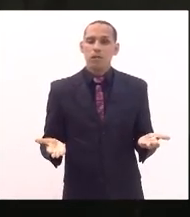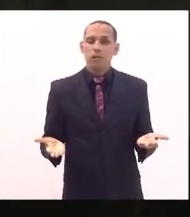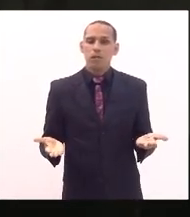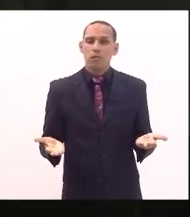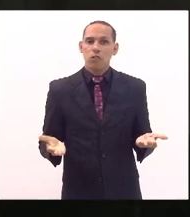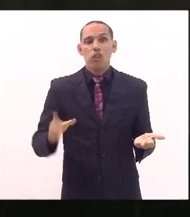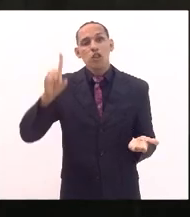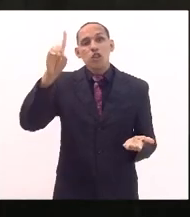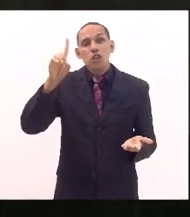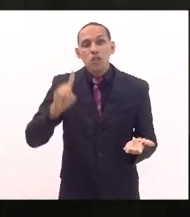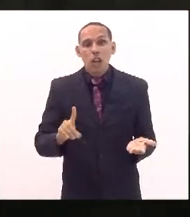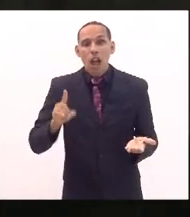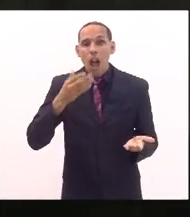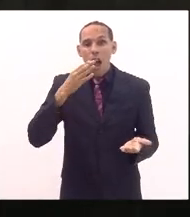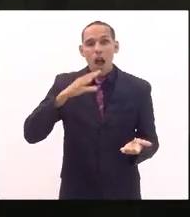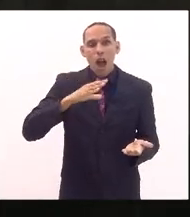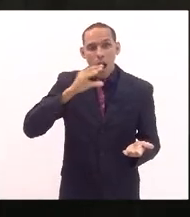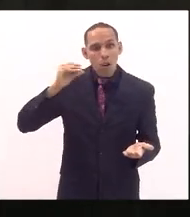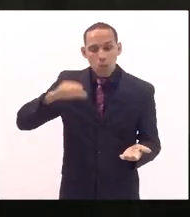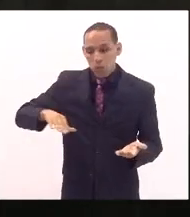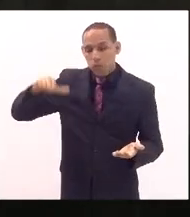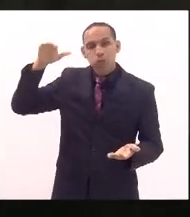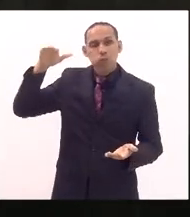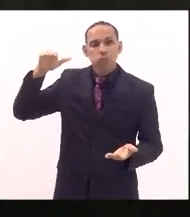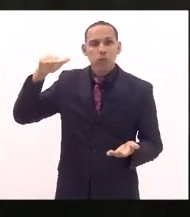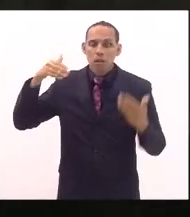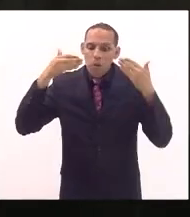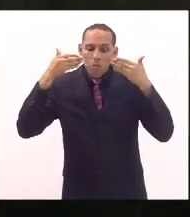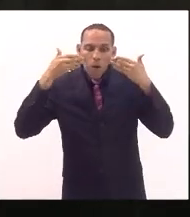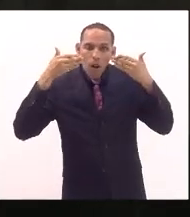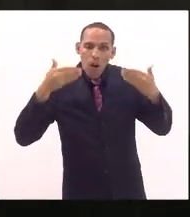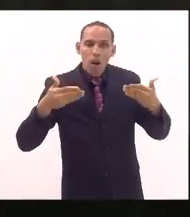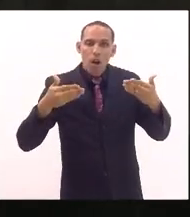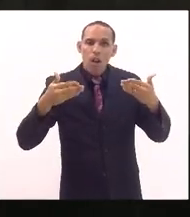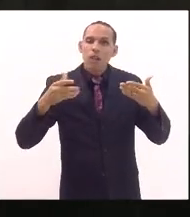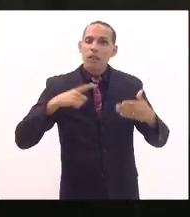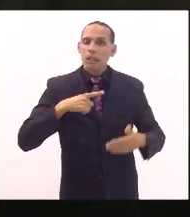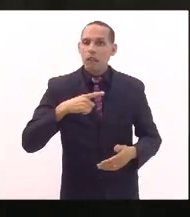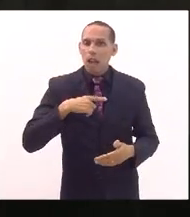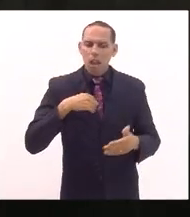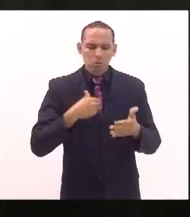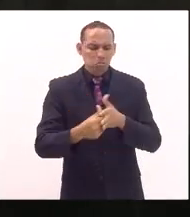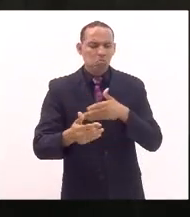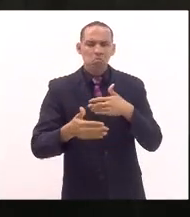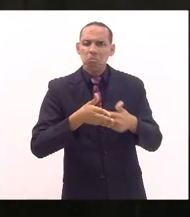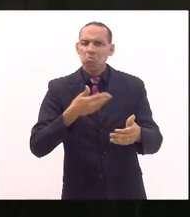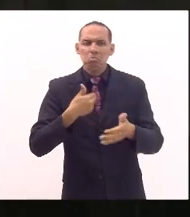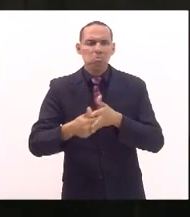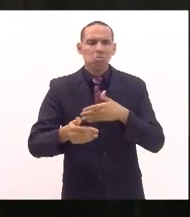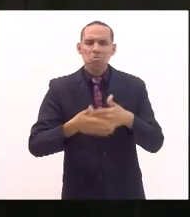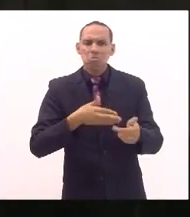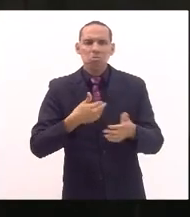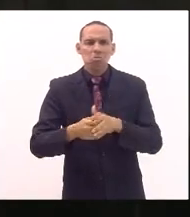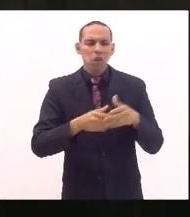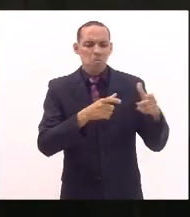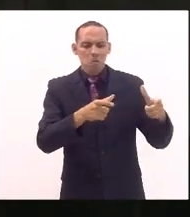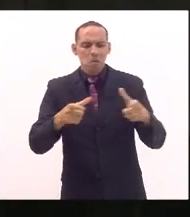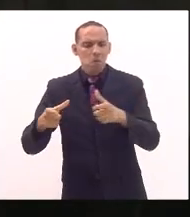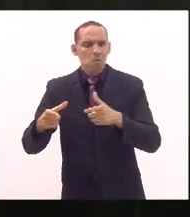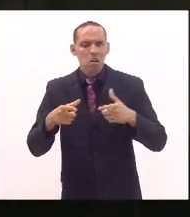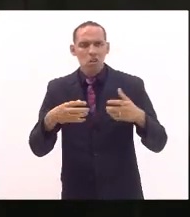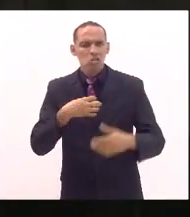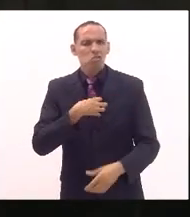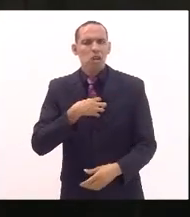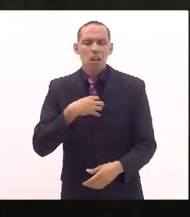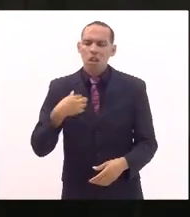é o direito que o adulto tem de se manifestar em qualquer segmento que seja e eu